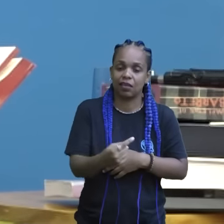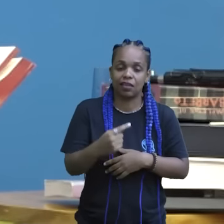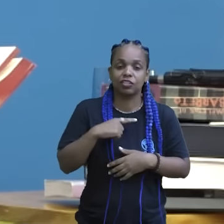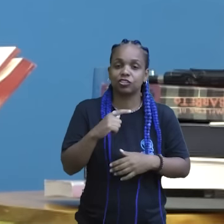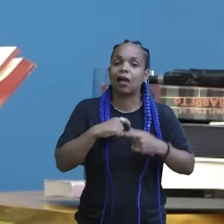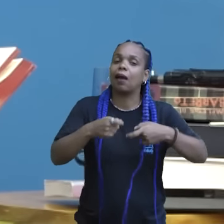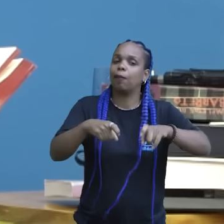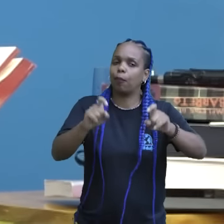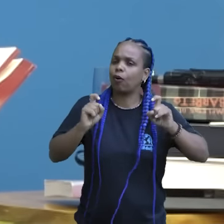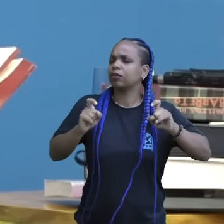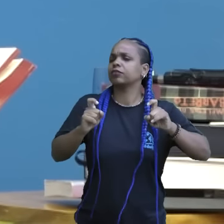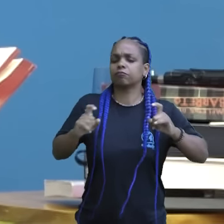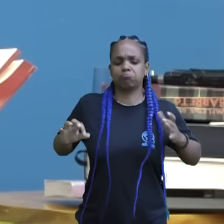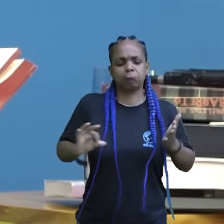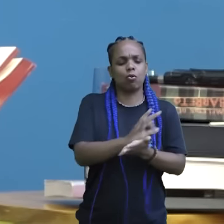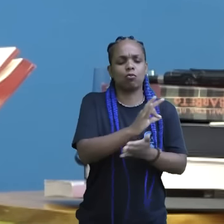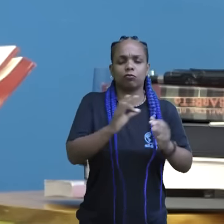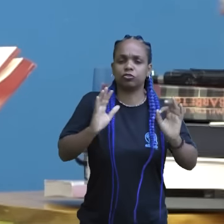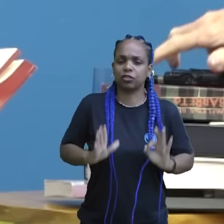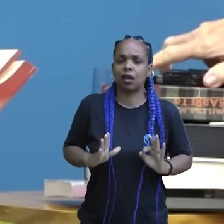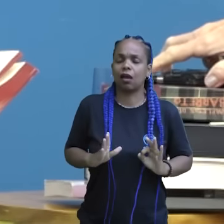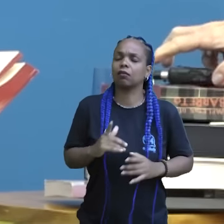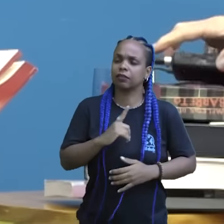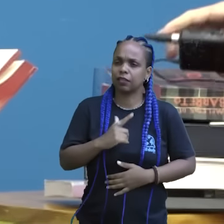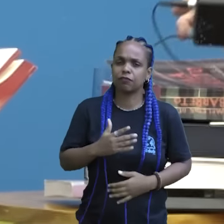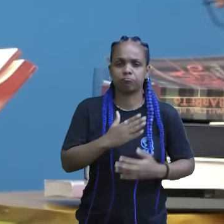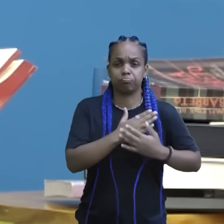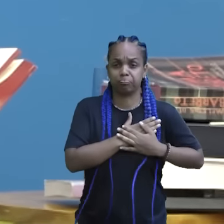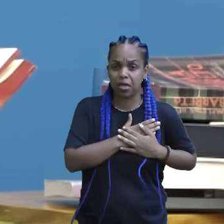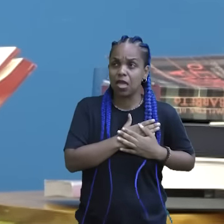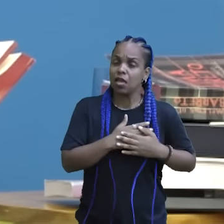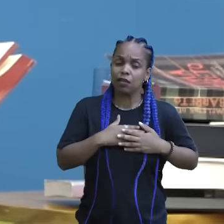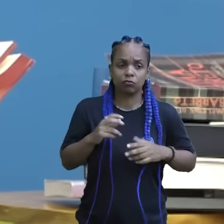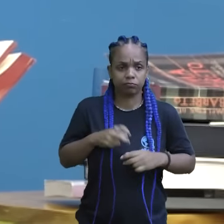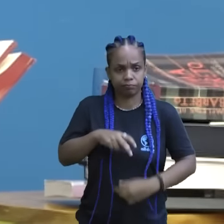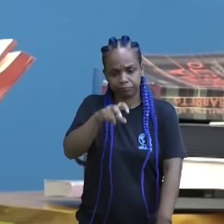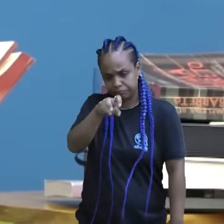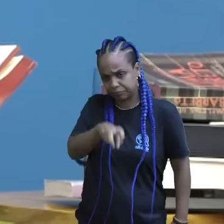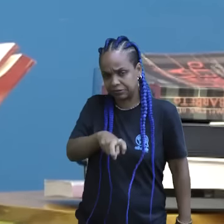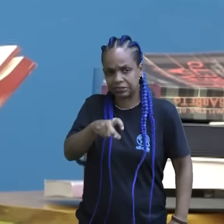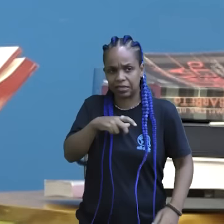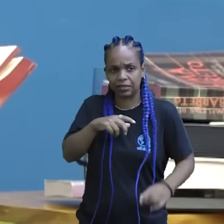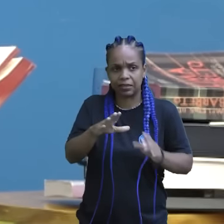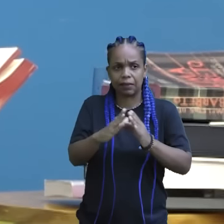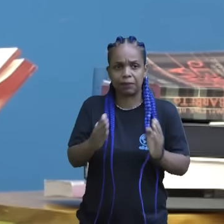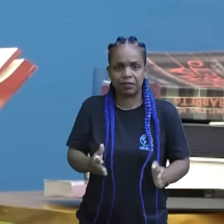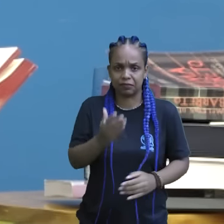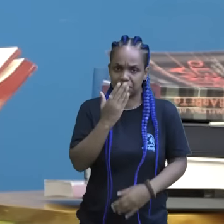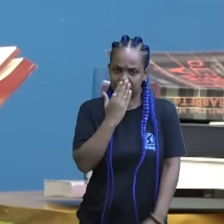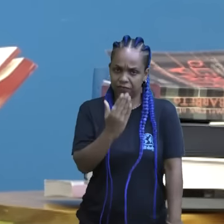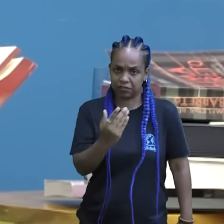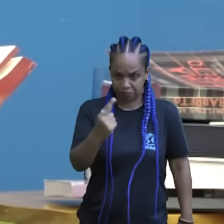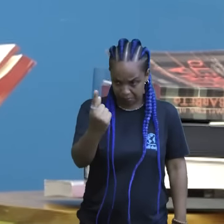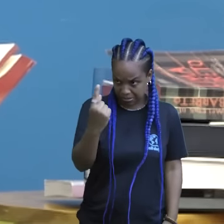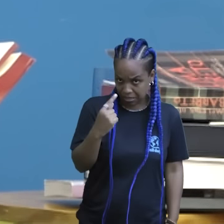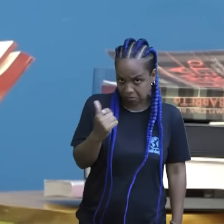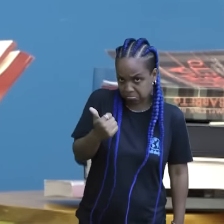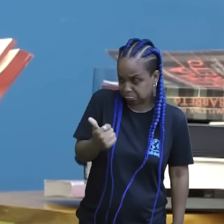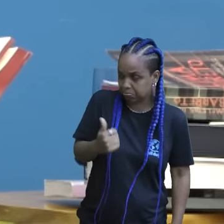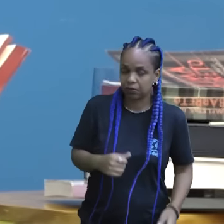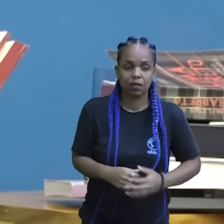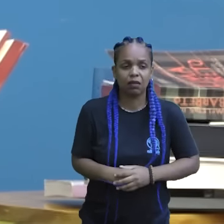na mesa que me determinaram. Nada houve que fosse surpresa, nem tive o mínimo acanhamento. Eu